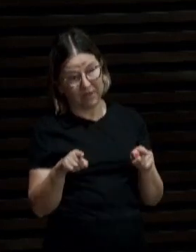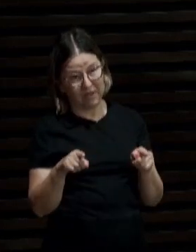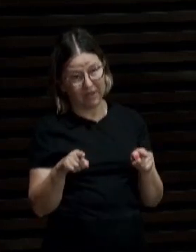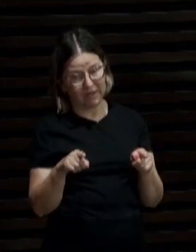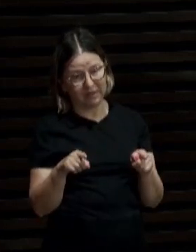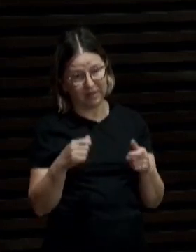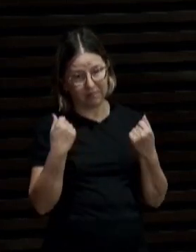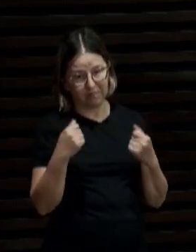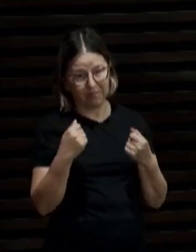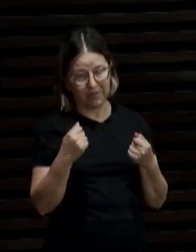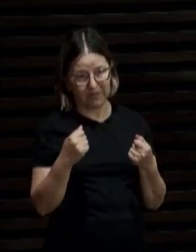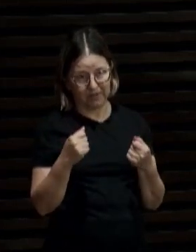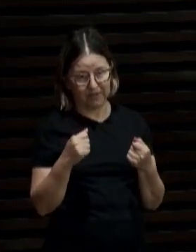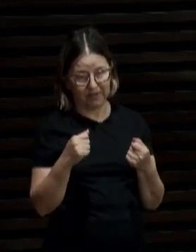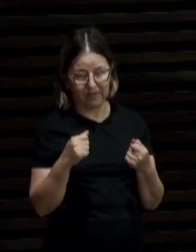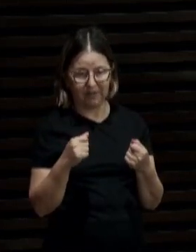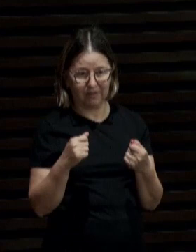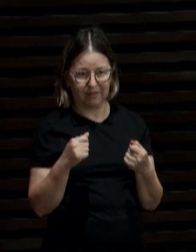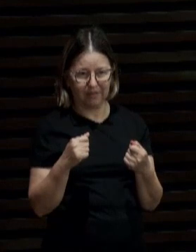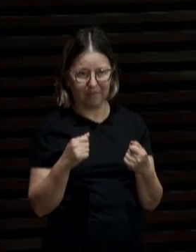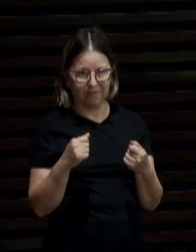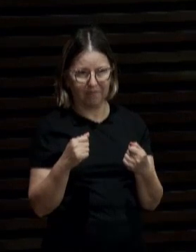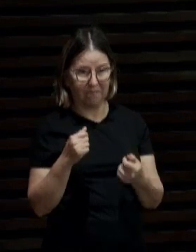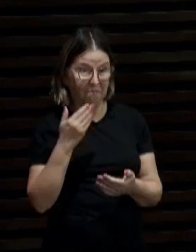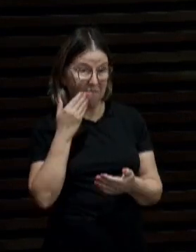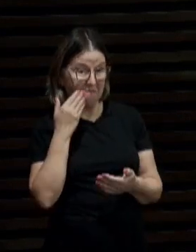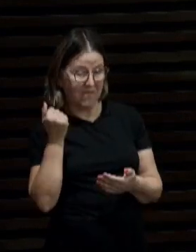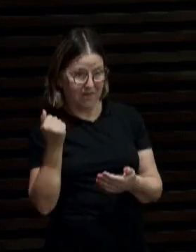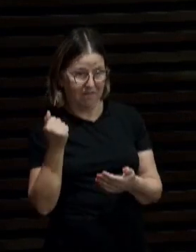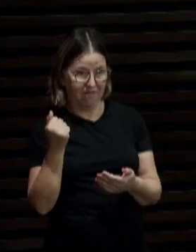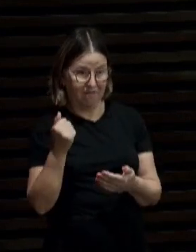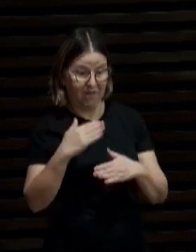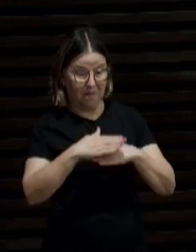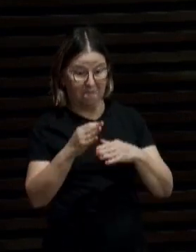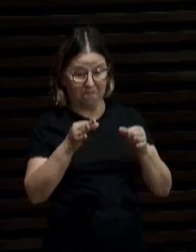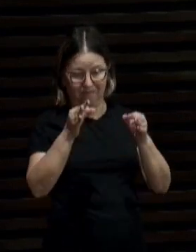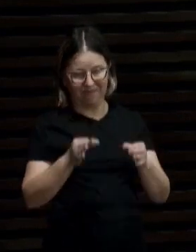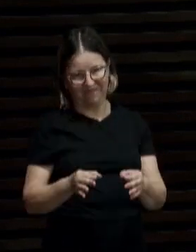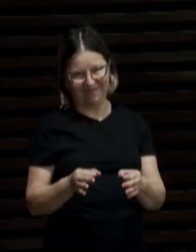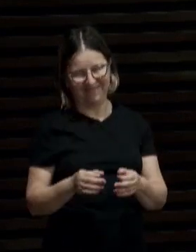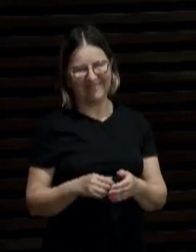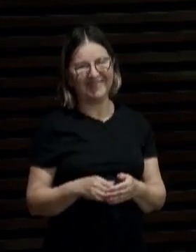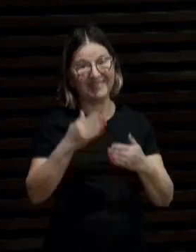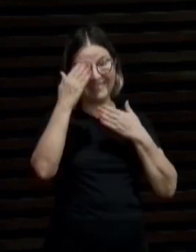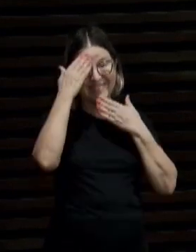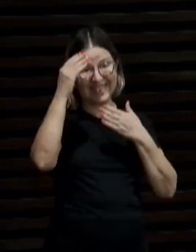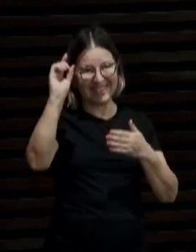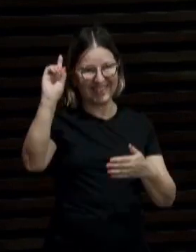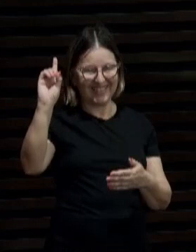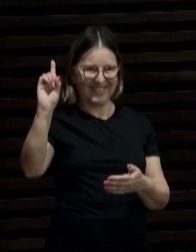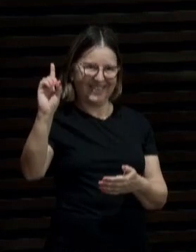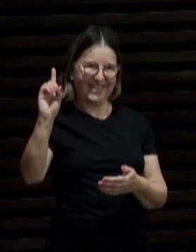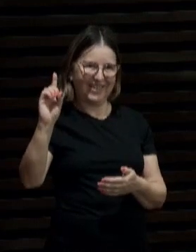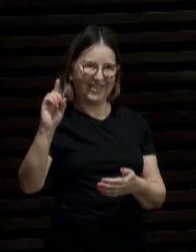pouco mais, nós vamos ajustar isso aqui, um pouco mais de exatidão. Graças a Deus é o que nós temos